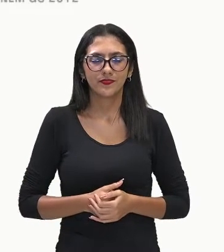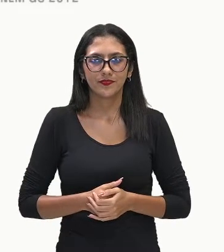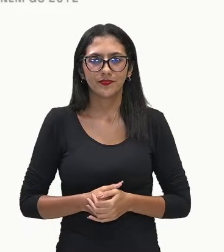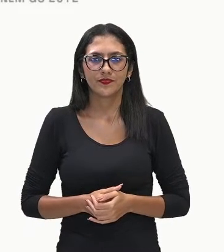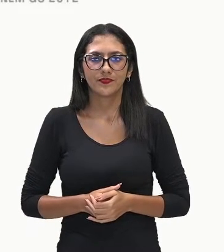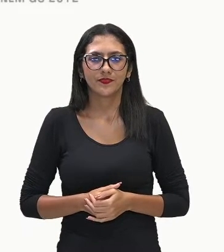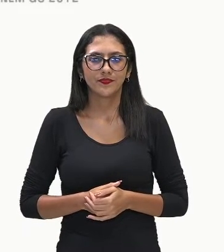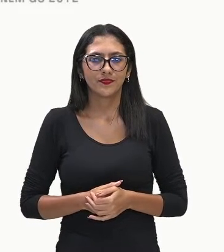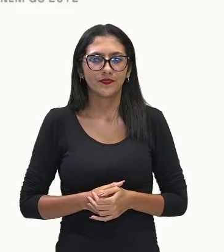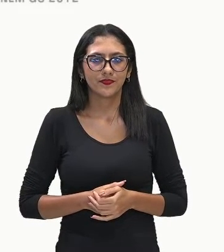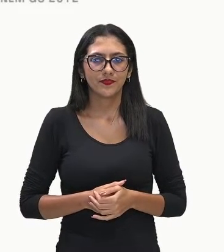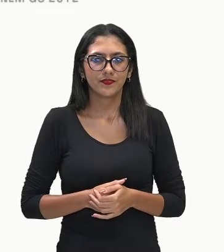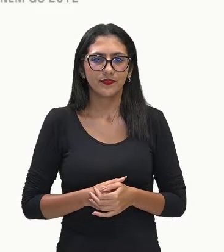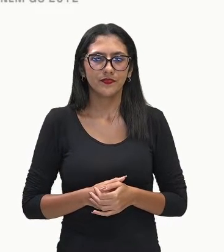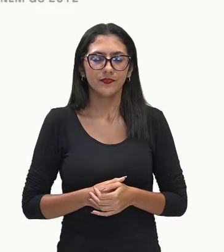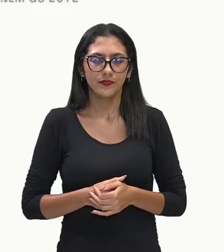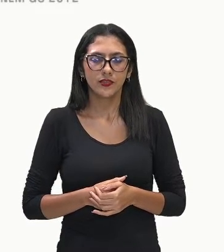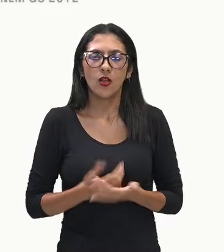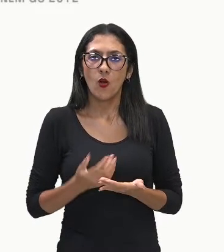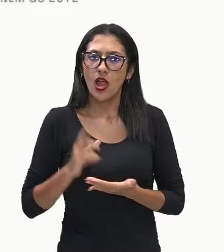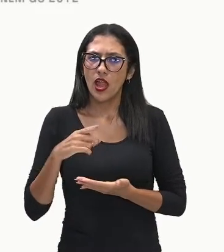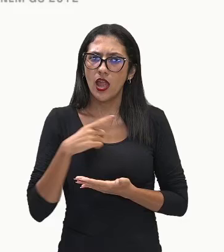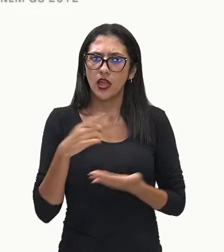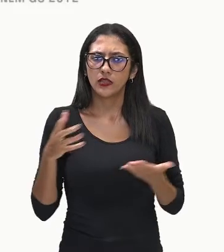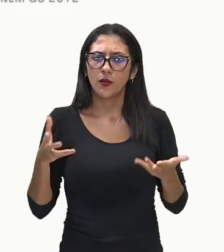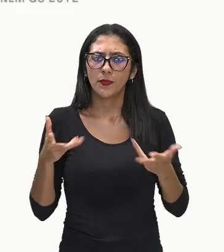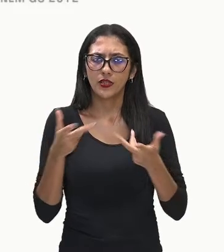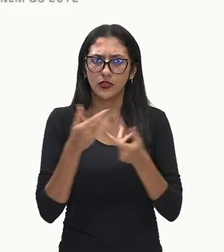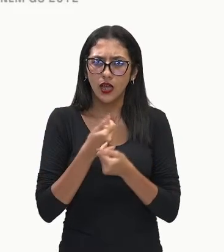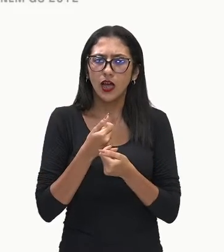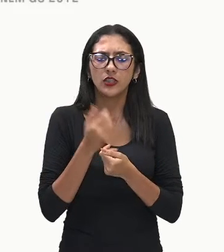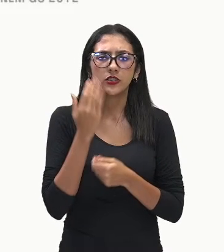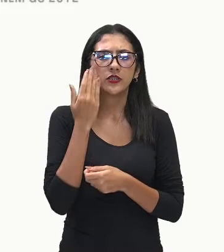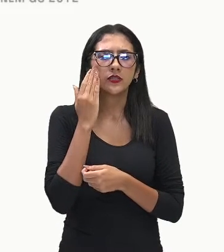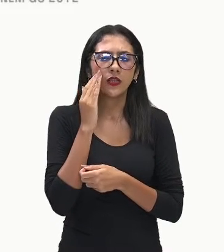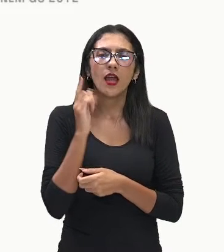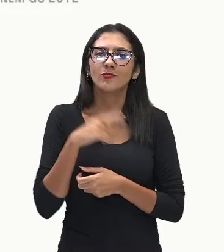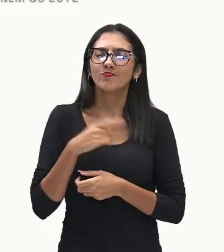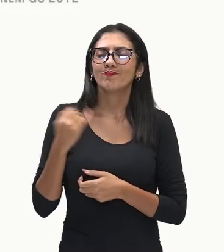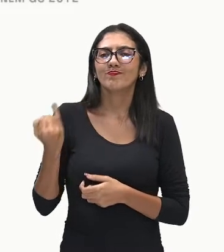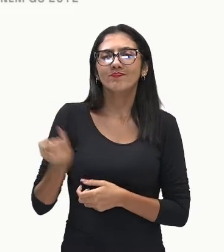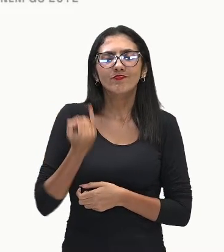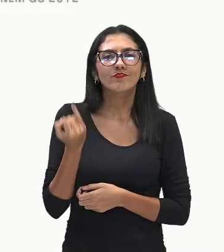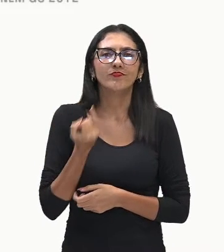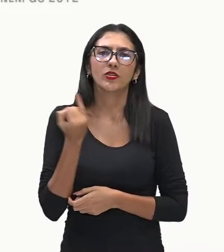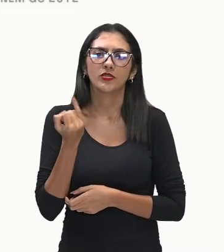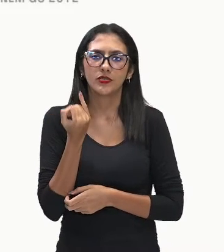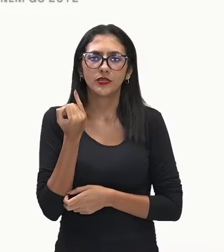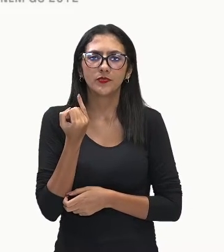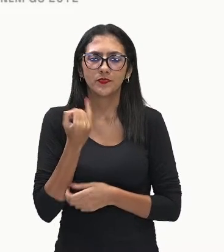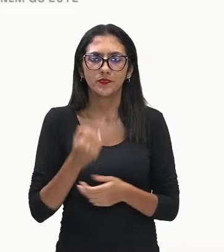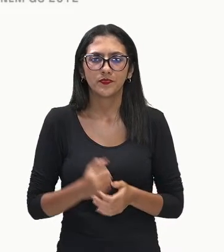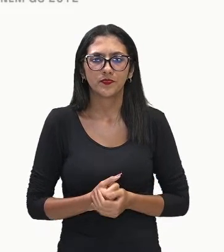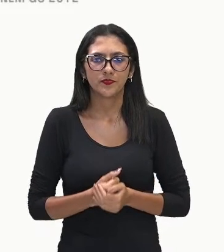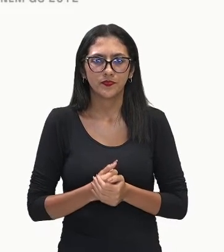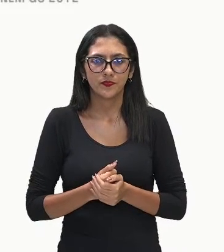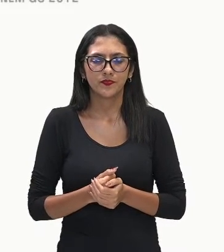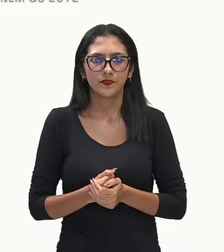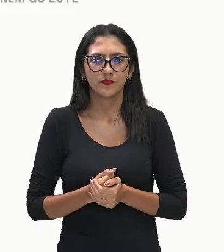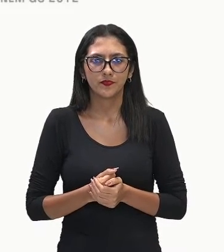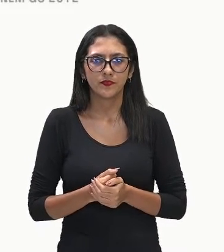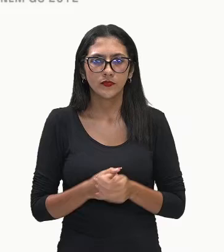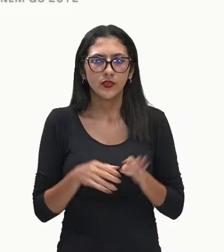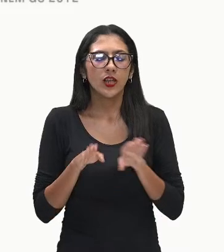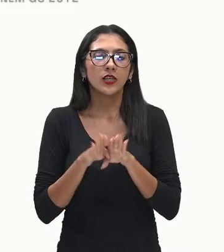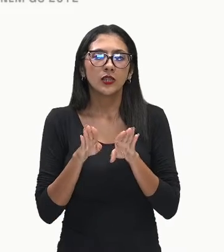E essa habilidade, ela é muito importante e é uma das